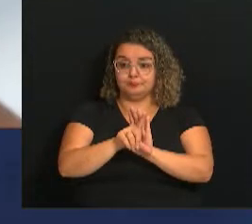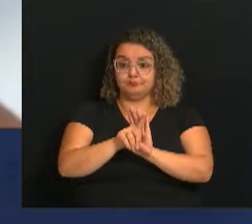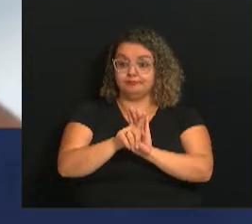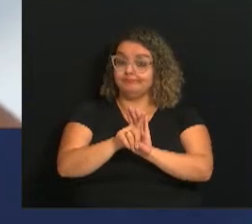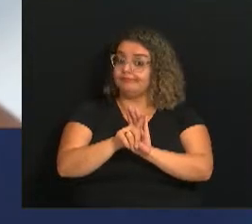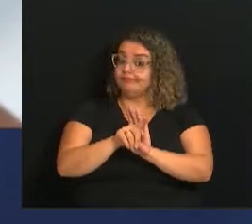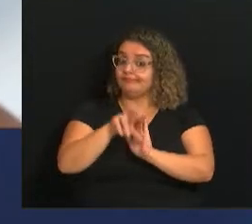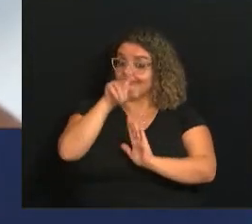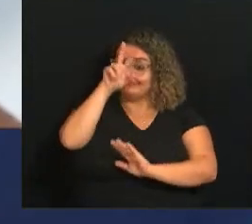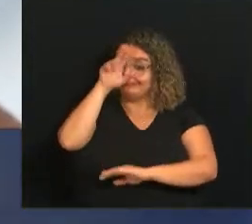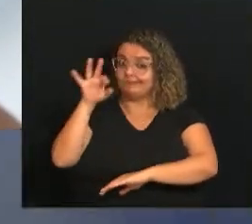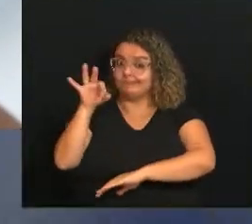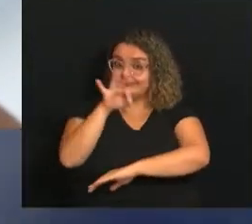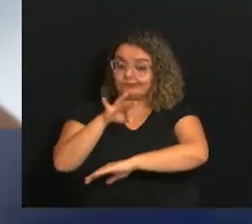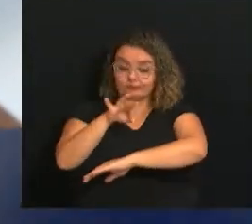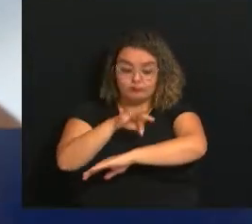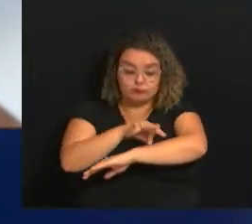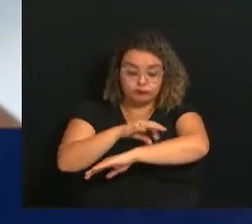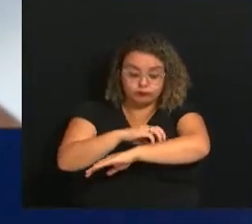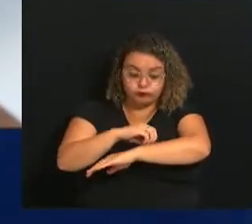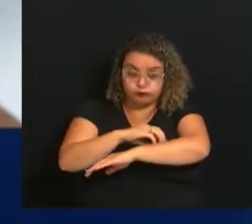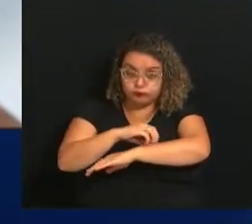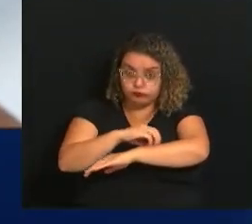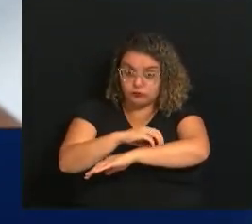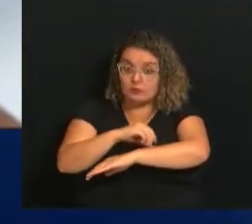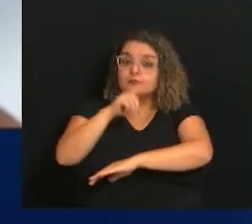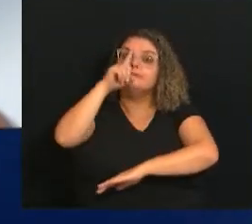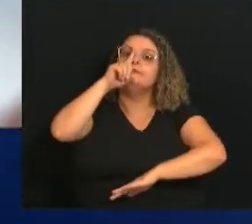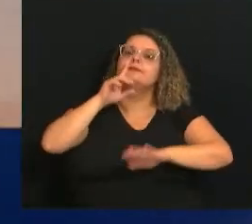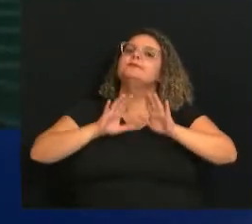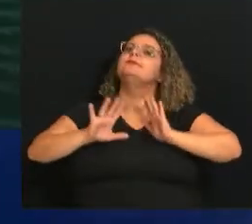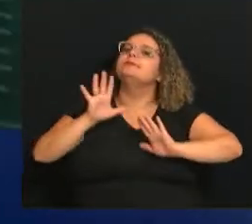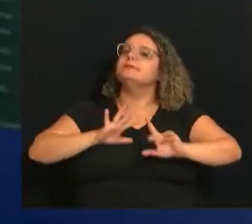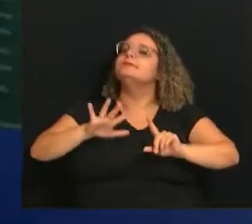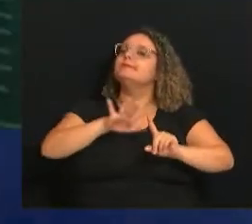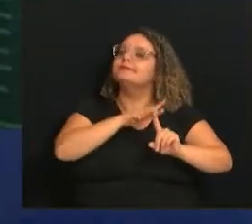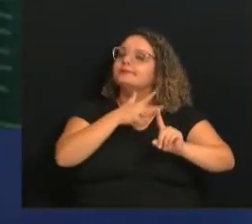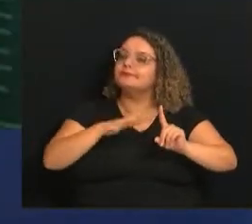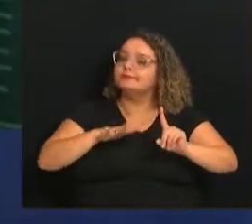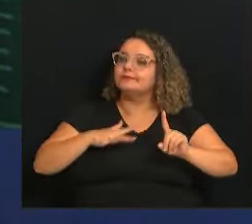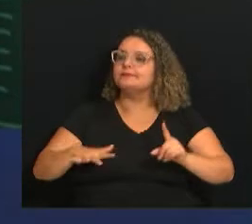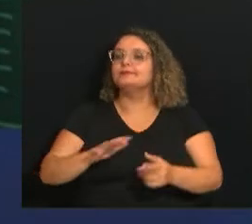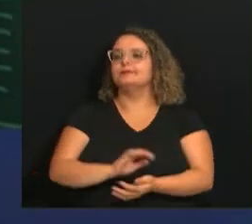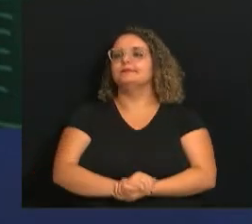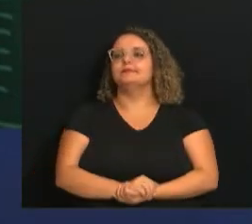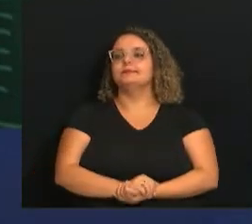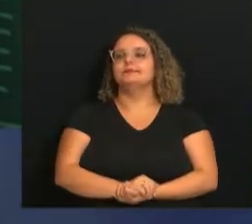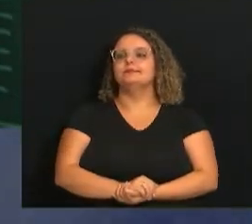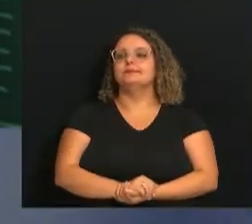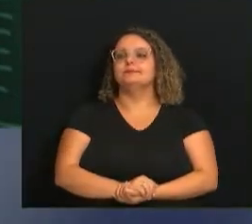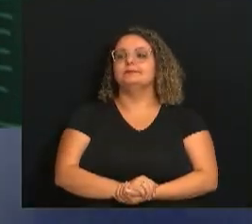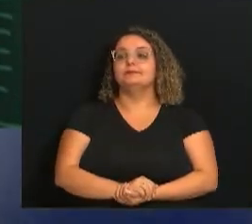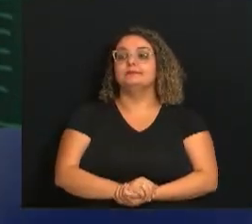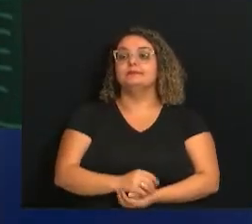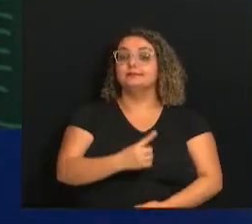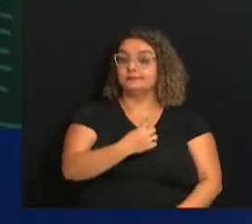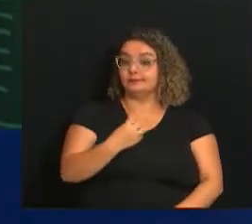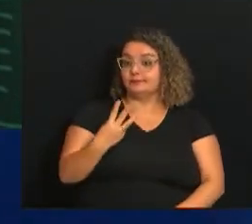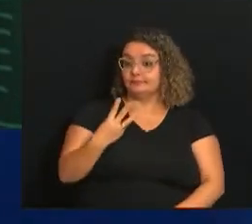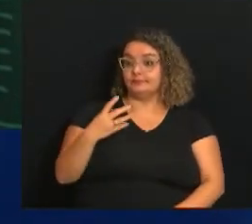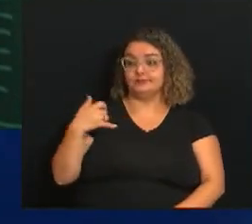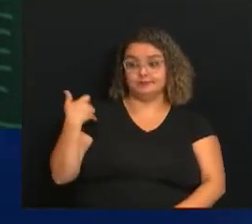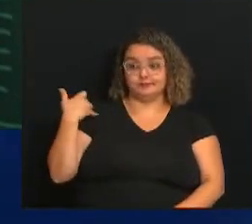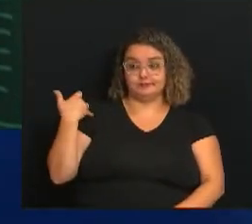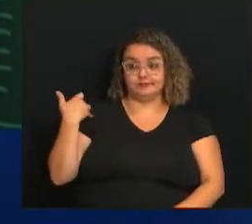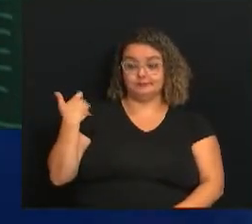Proliferação de pernilongos exige cuidados no outono. E com apenas 13 anos, o